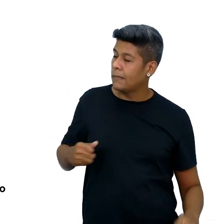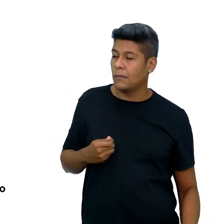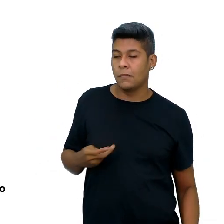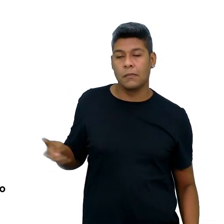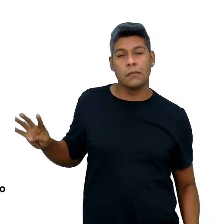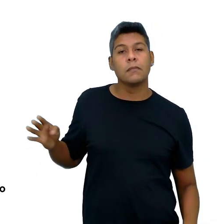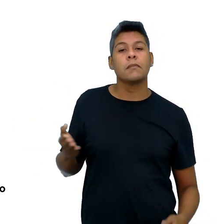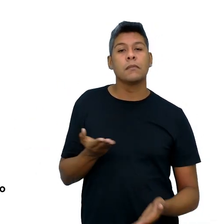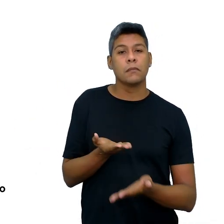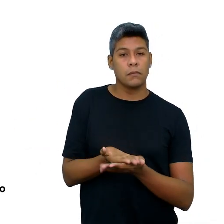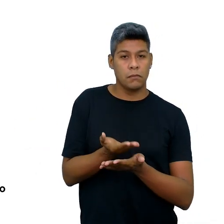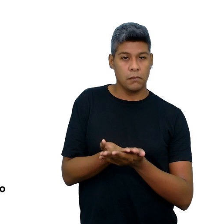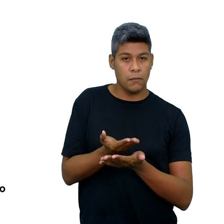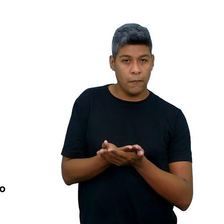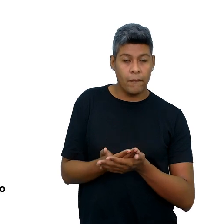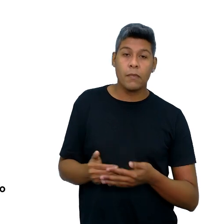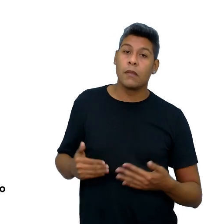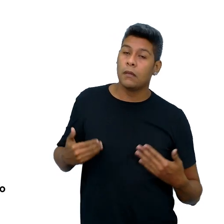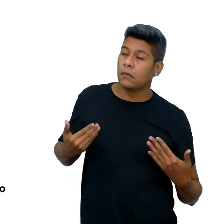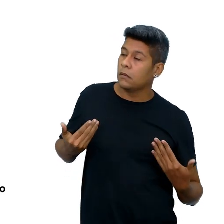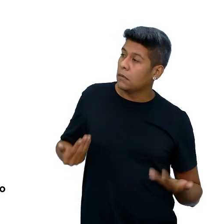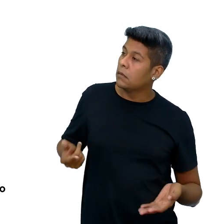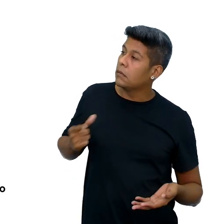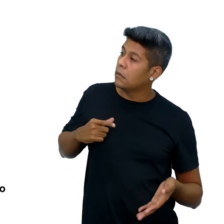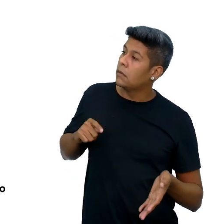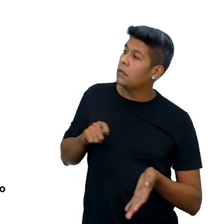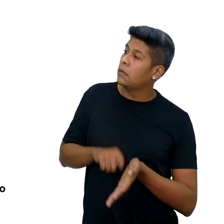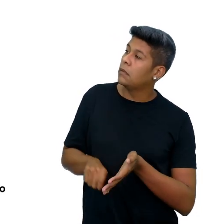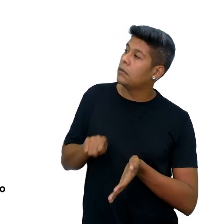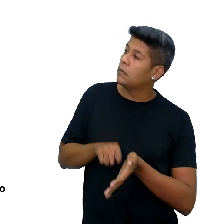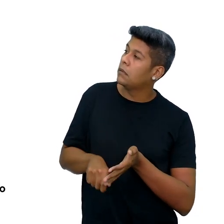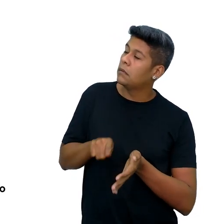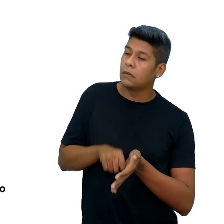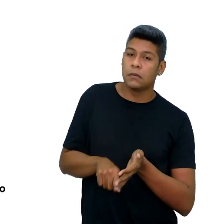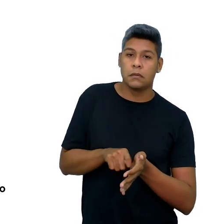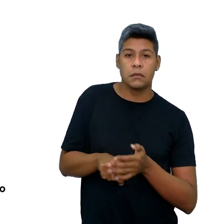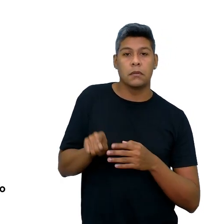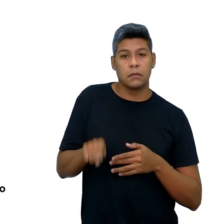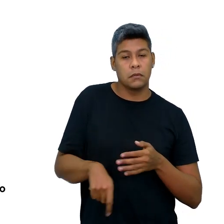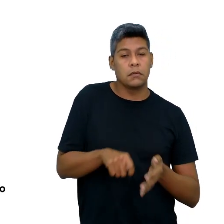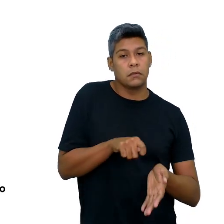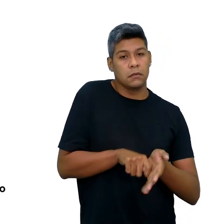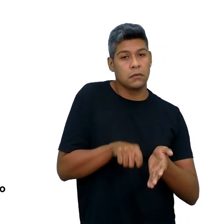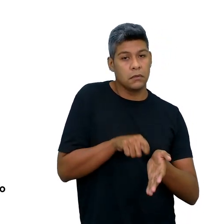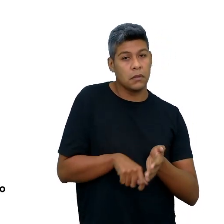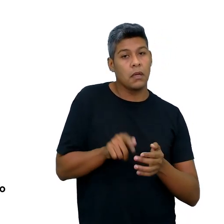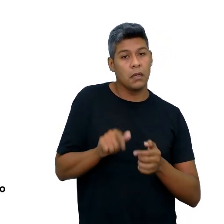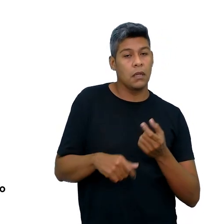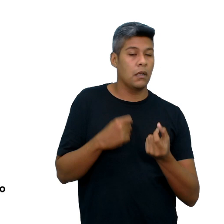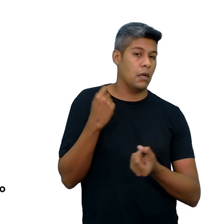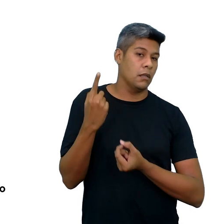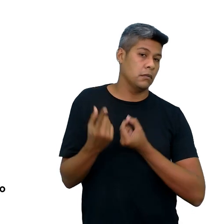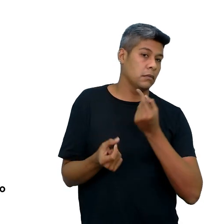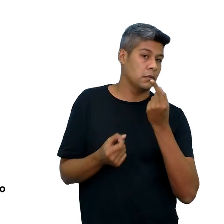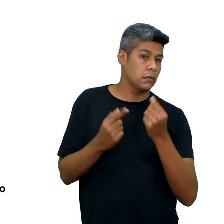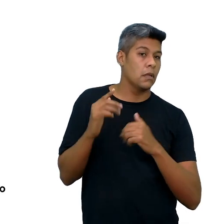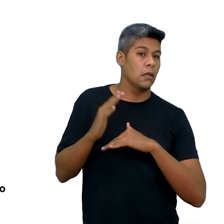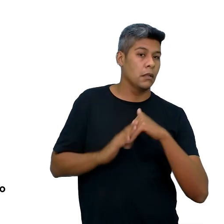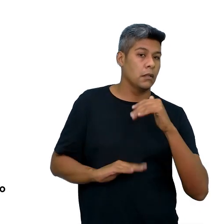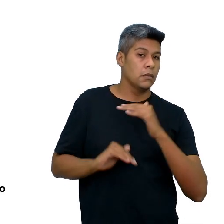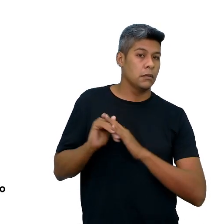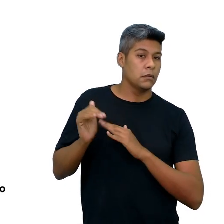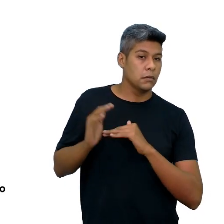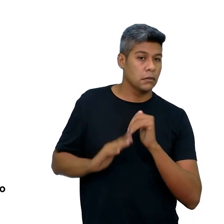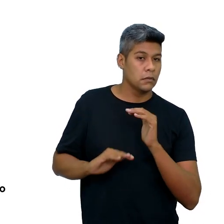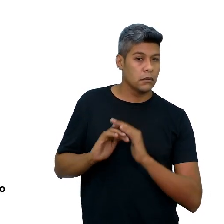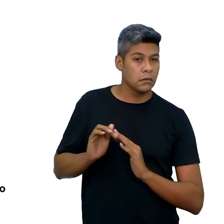de aulas e a partir delas aí realizar as anotações, né? Essas anotações, elas são relativas à habilidade essencial